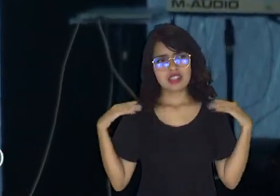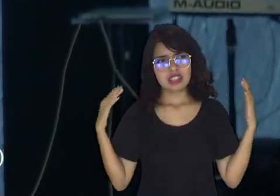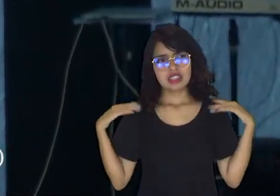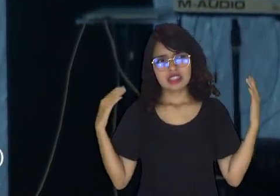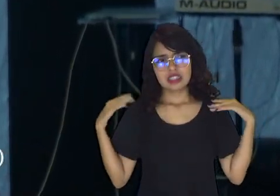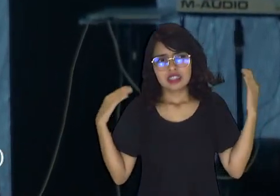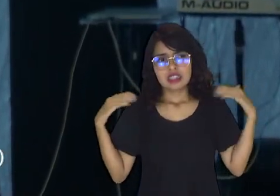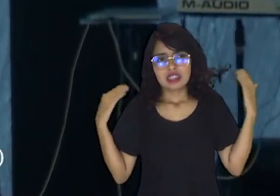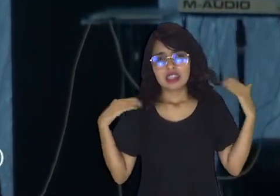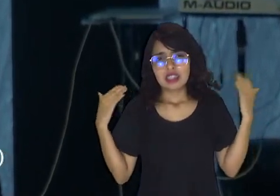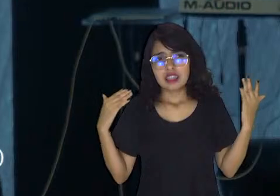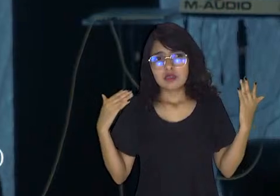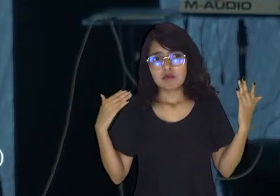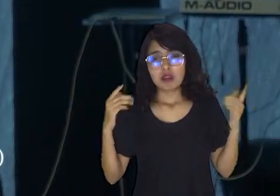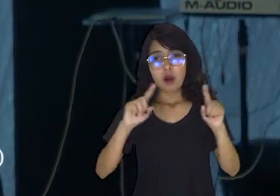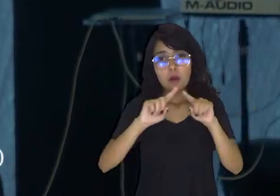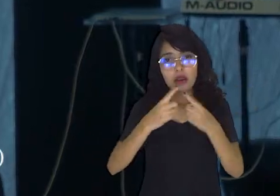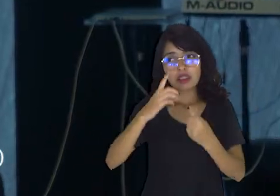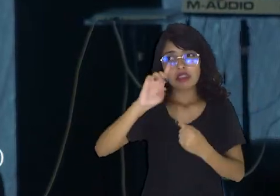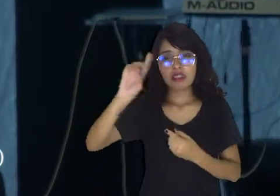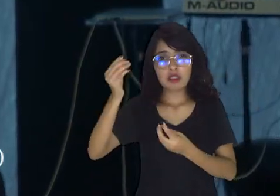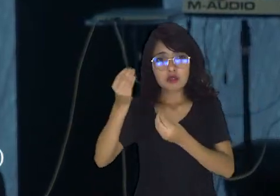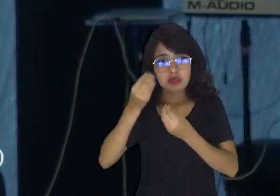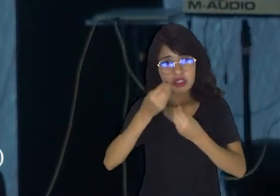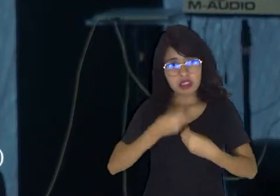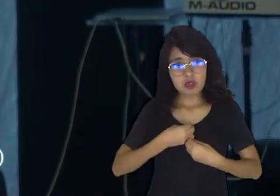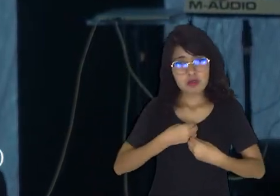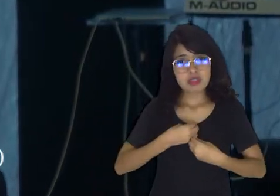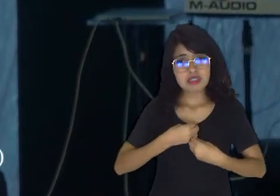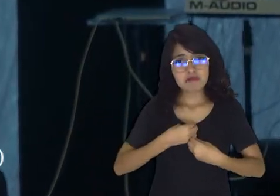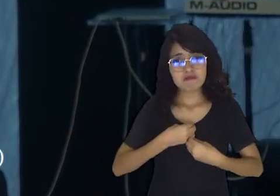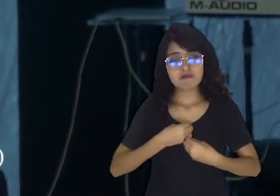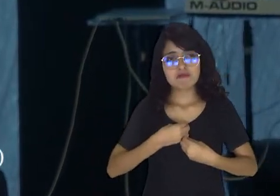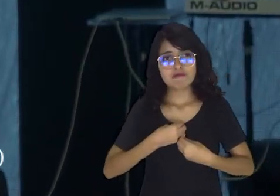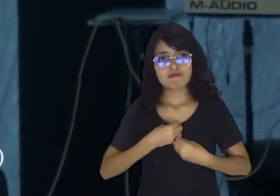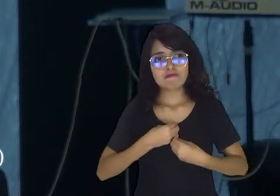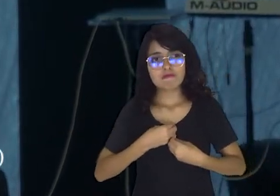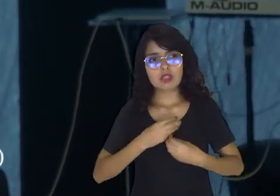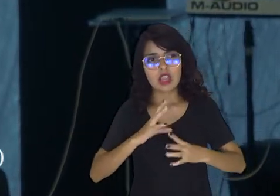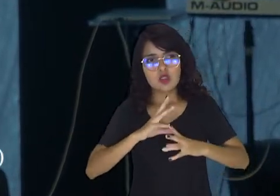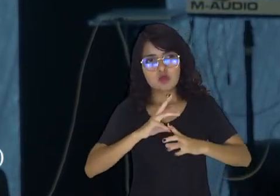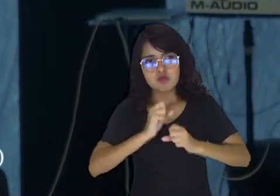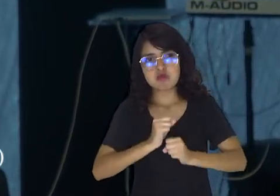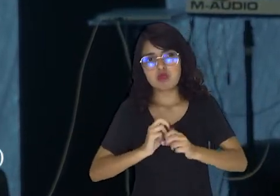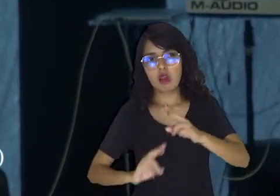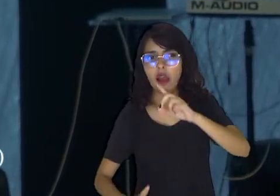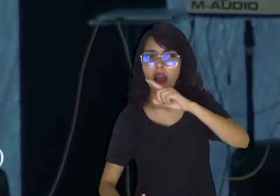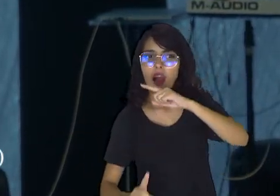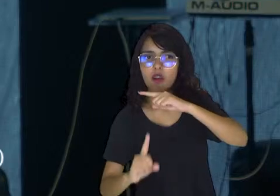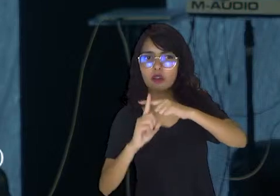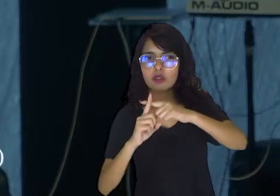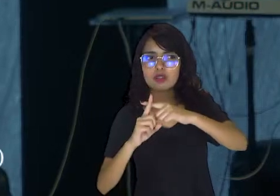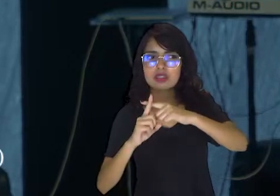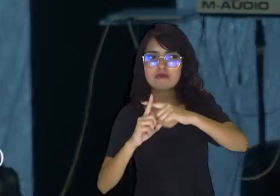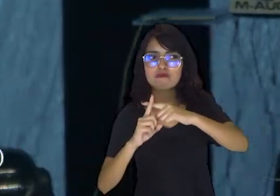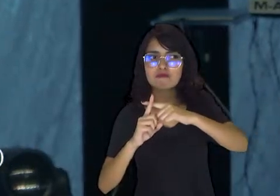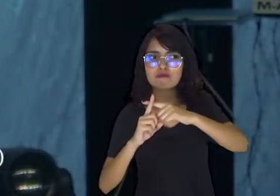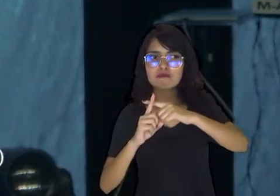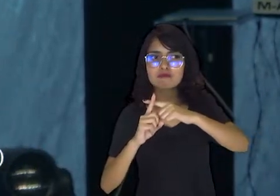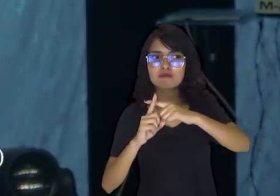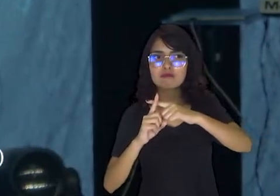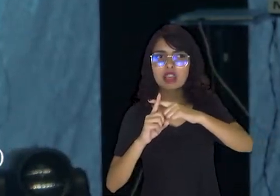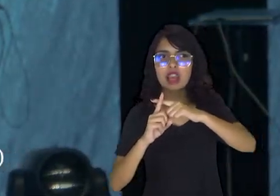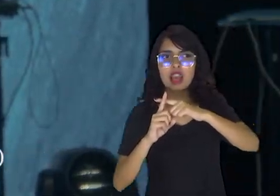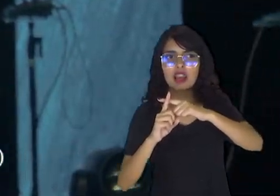cruz, desprezando a afronta, e assentou-se à destra do